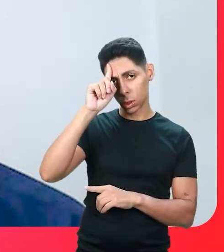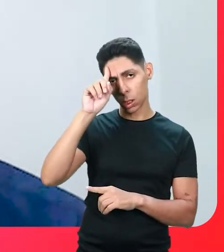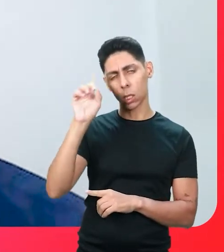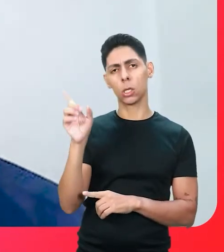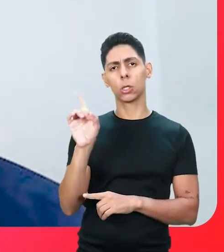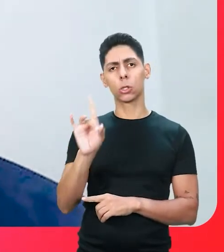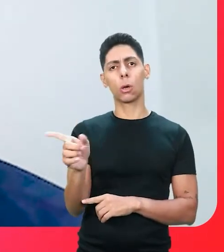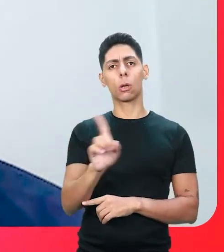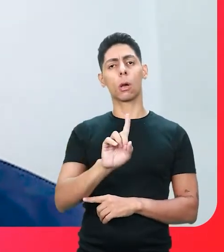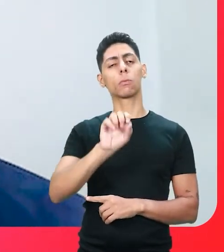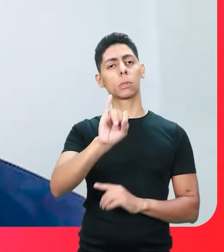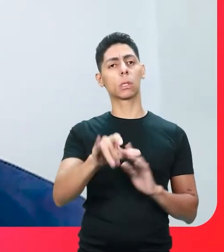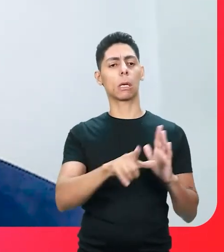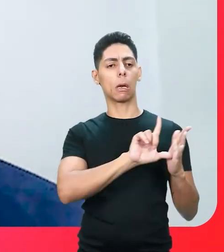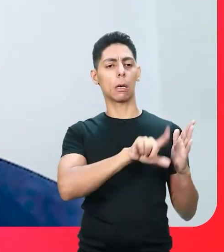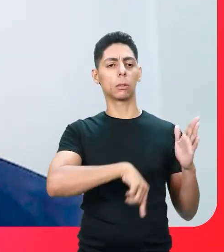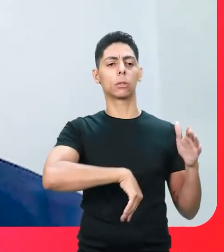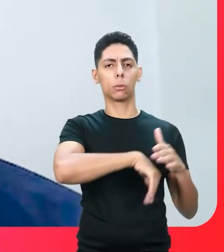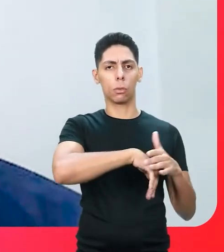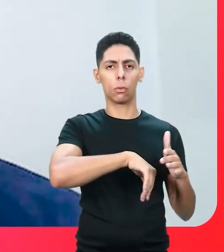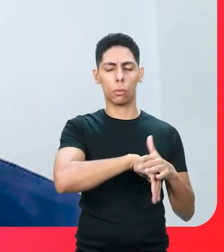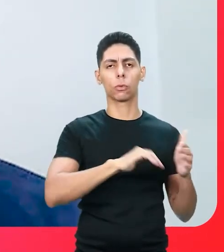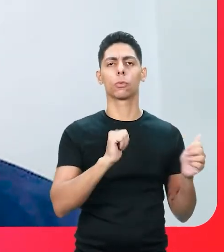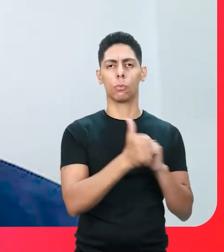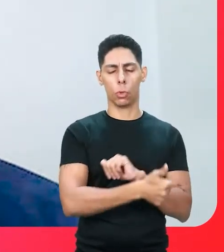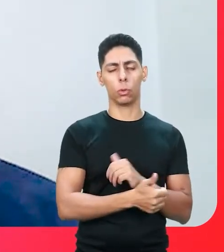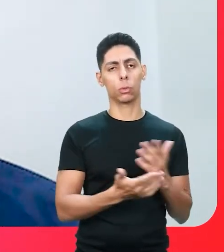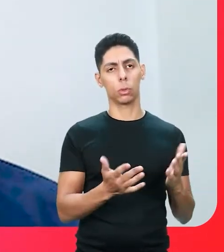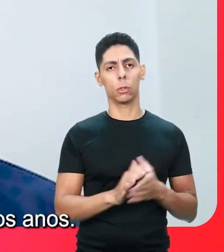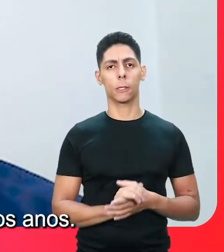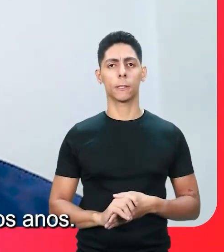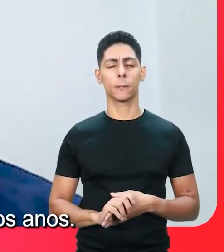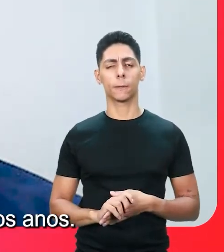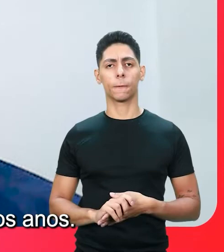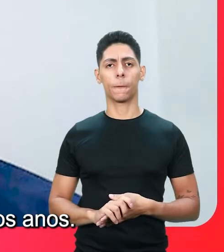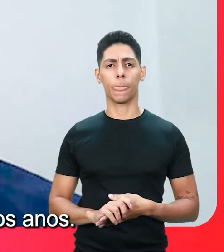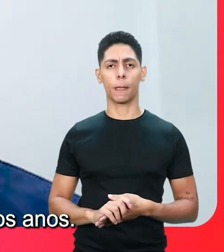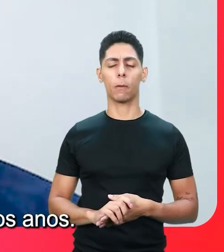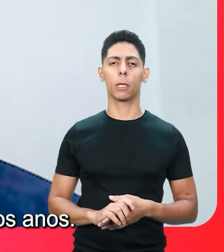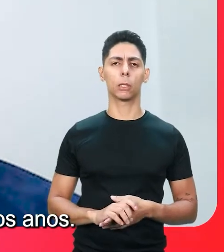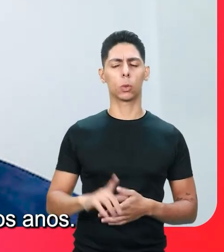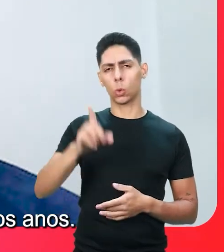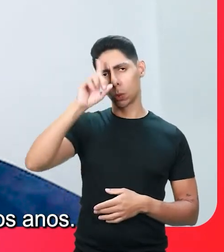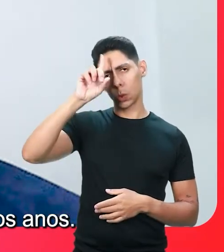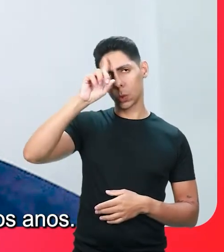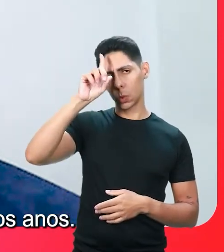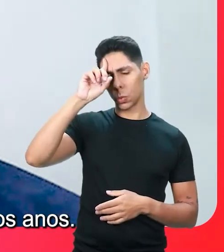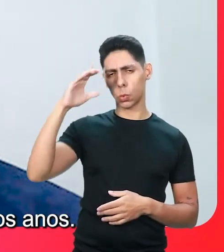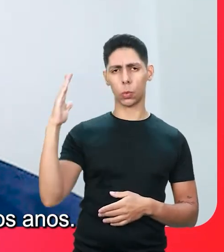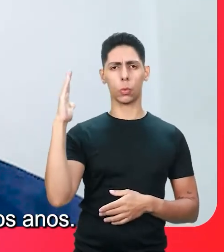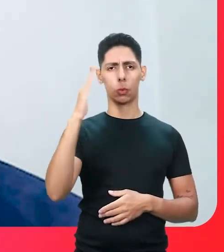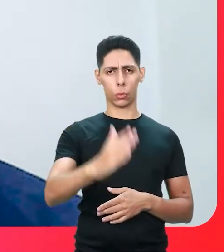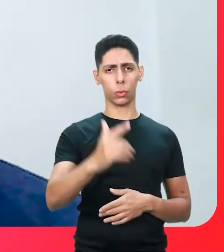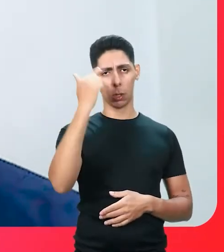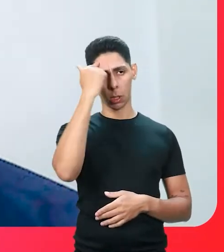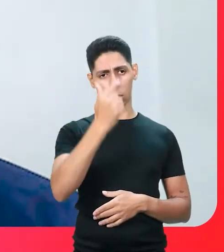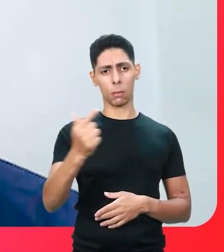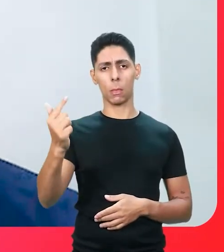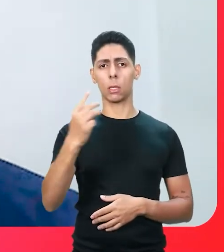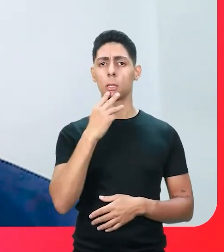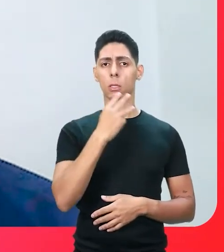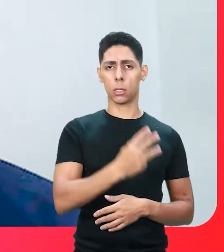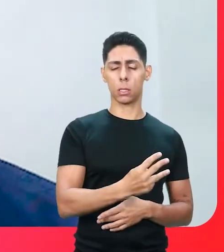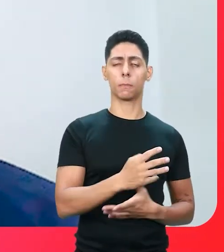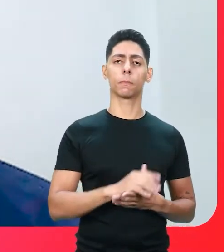noites que tivesse futebol. Então, era domingo a domingo, né? Era direto nos 3 primeiros anos. Mas aí